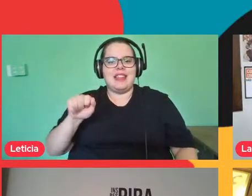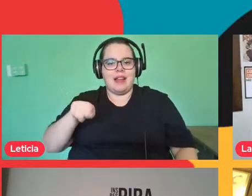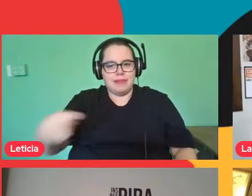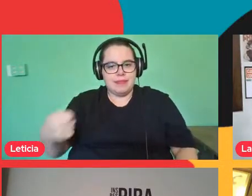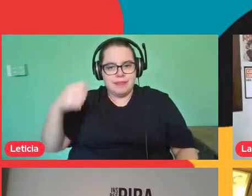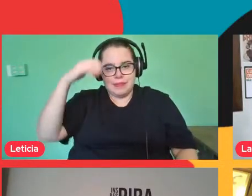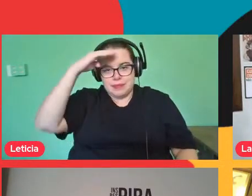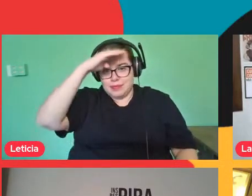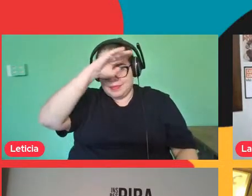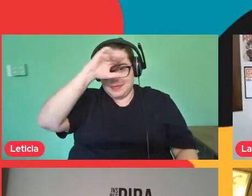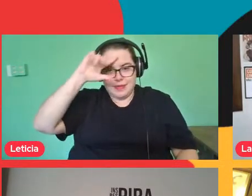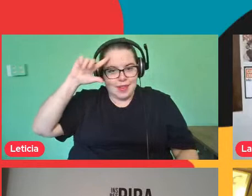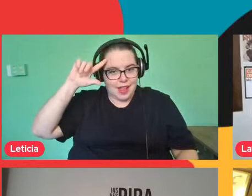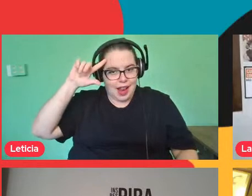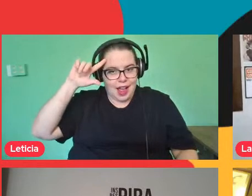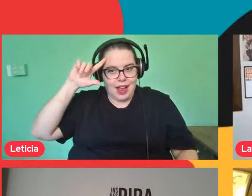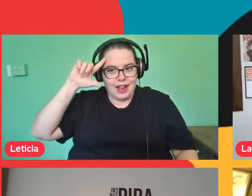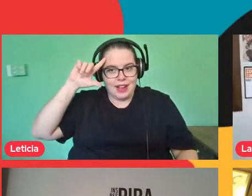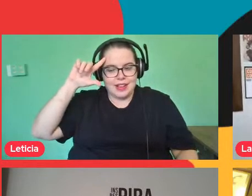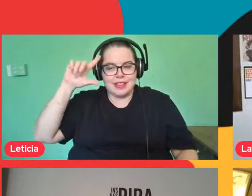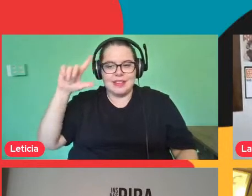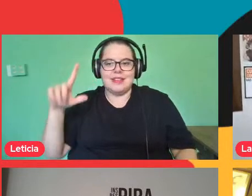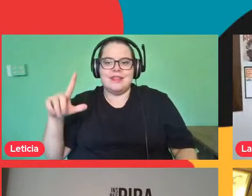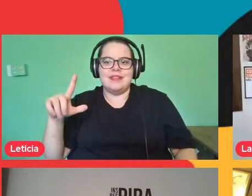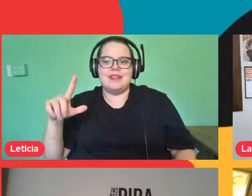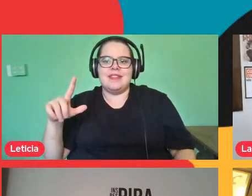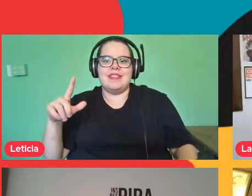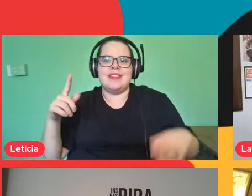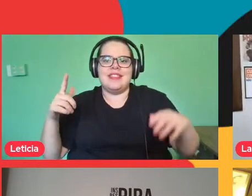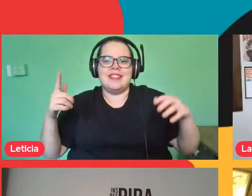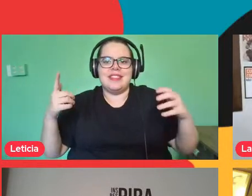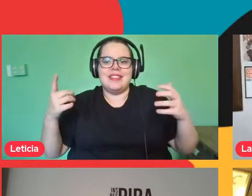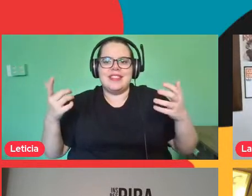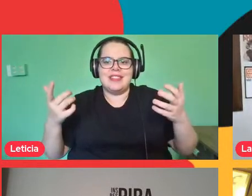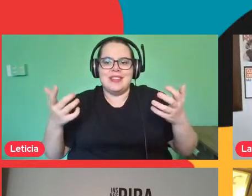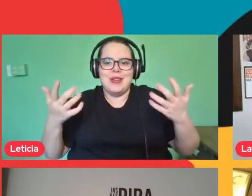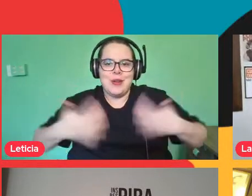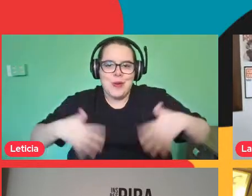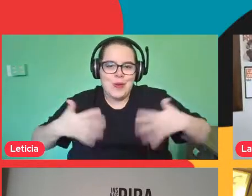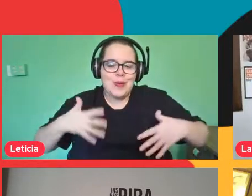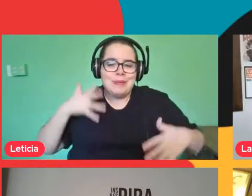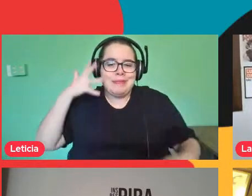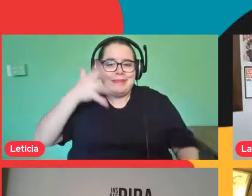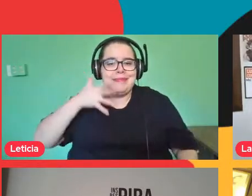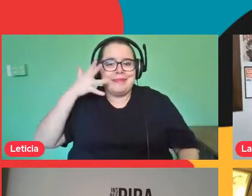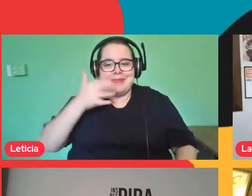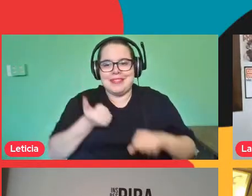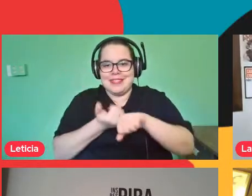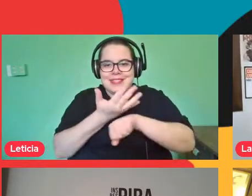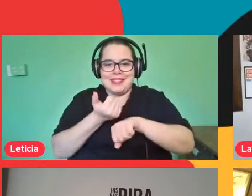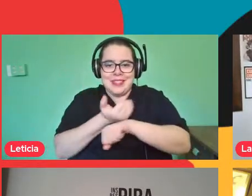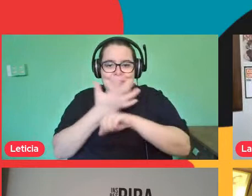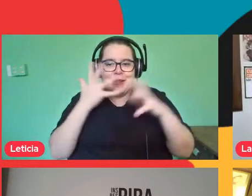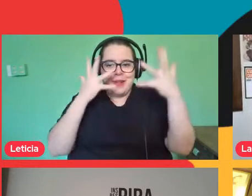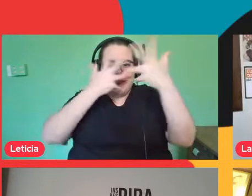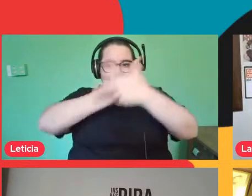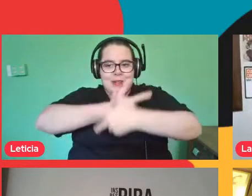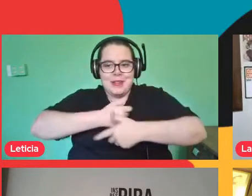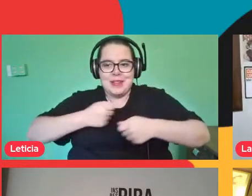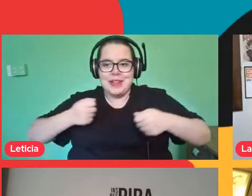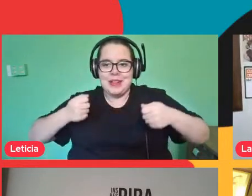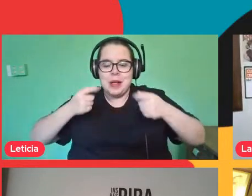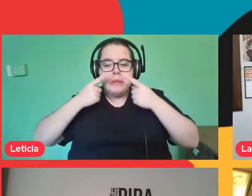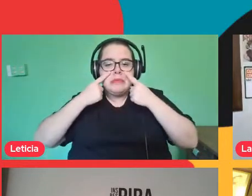Bom, gente, Bom, antes de mais nada, que evento lindo. Acho que eu estava vendo aqui, segurando